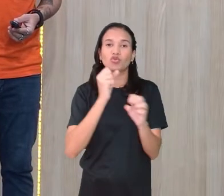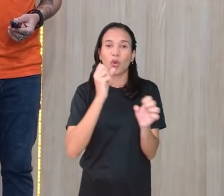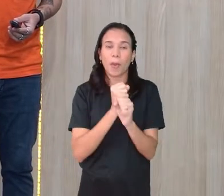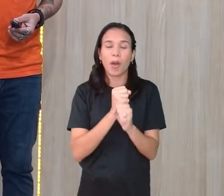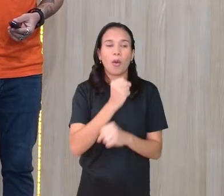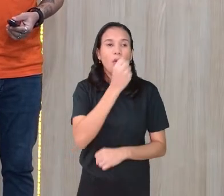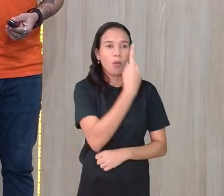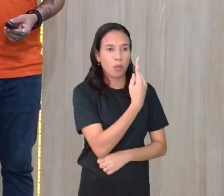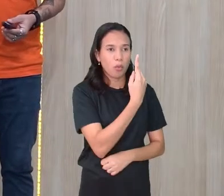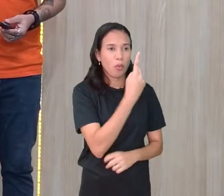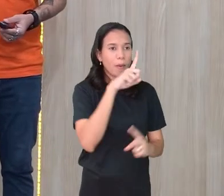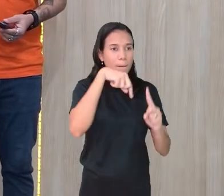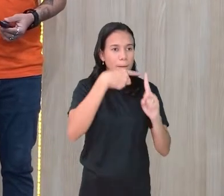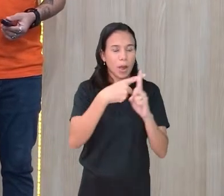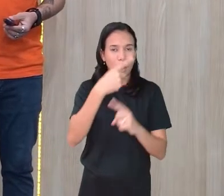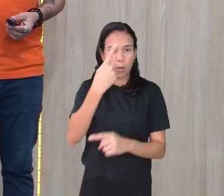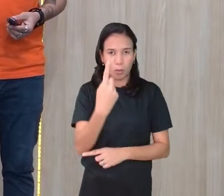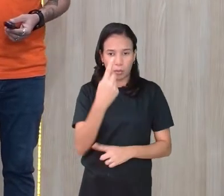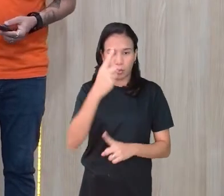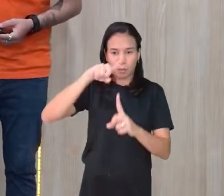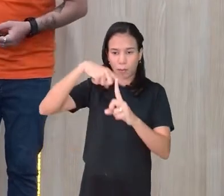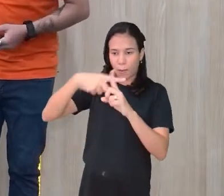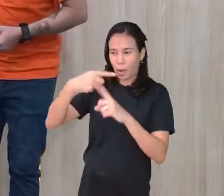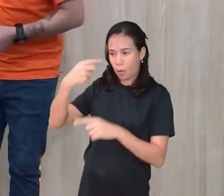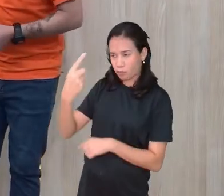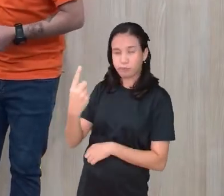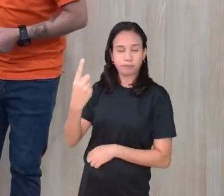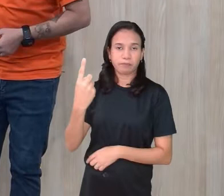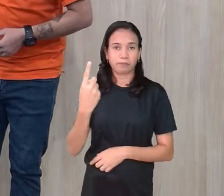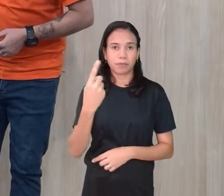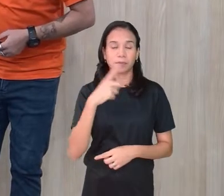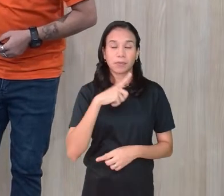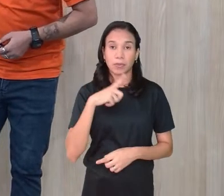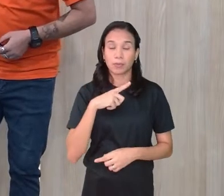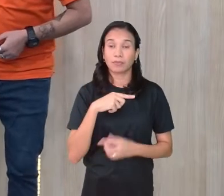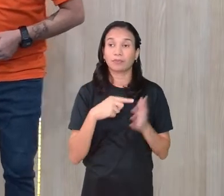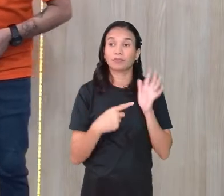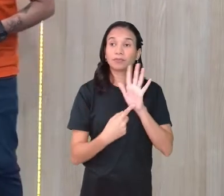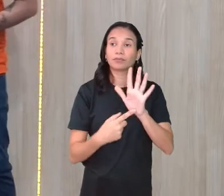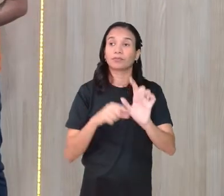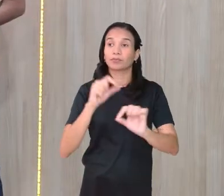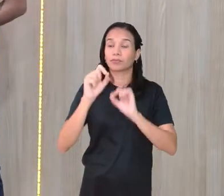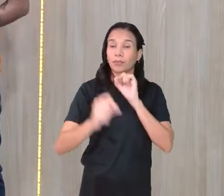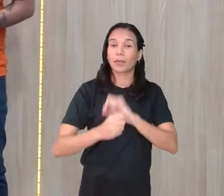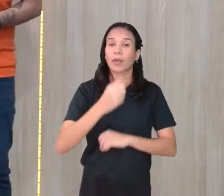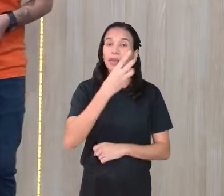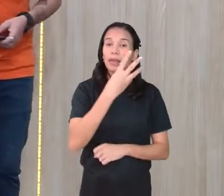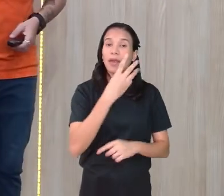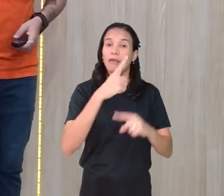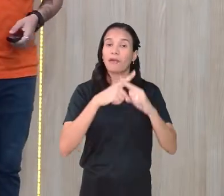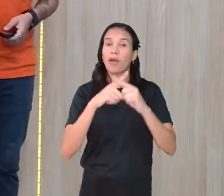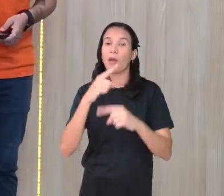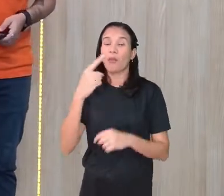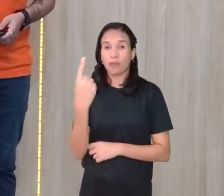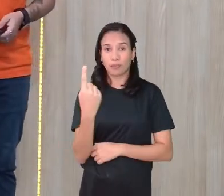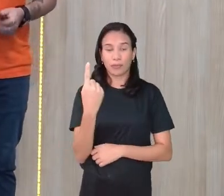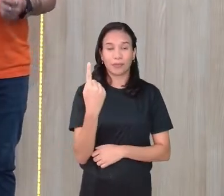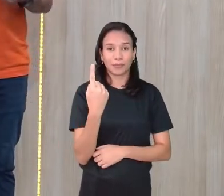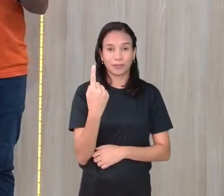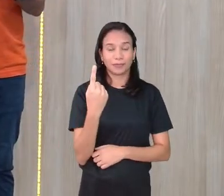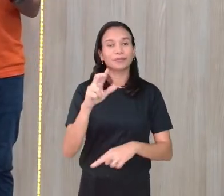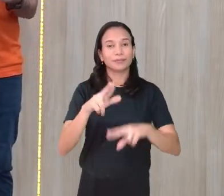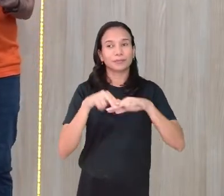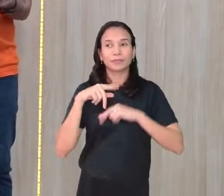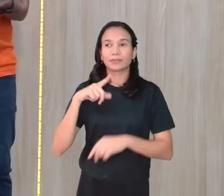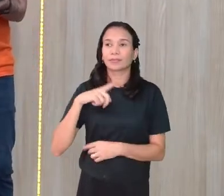número 1 em várias parcelas, nesse caso, 3 parcelas. Então, eu represento aí, ó, 3 vezes o número 1.